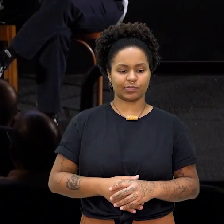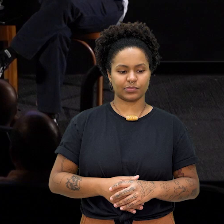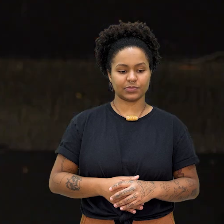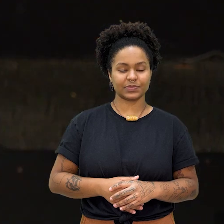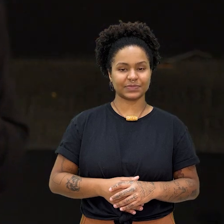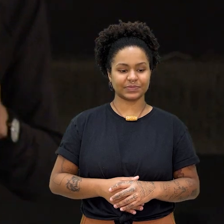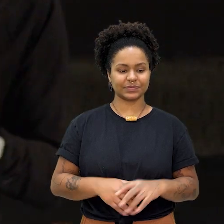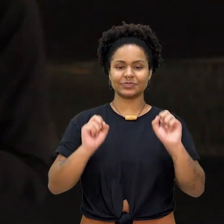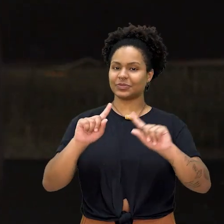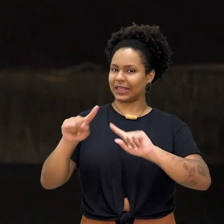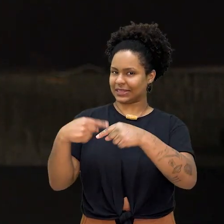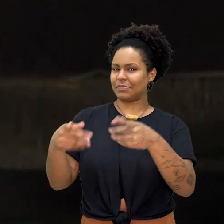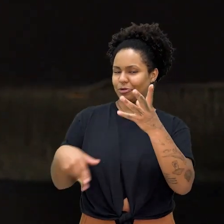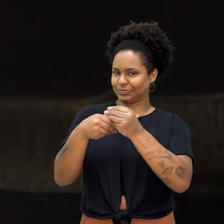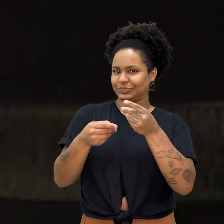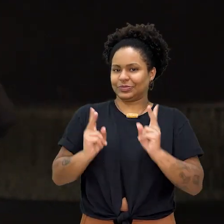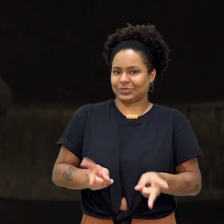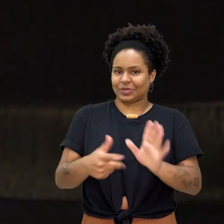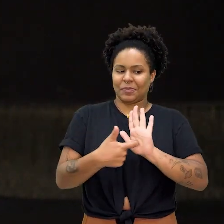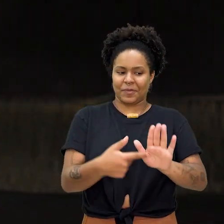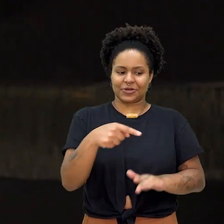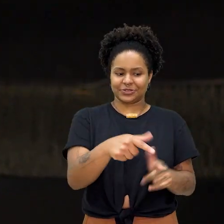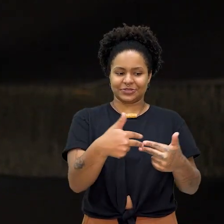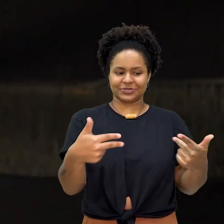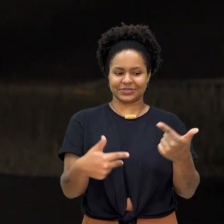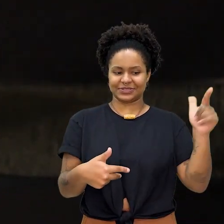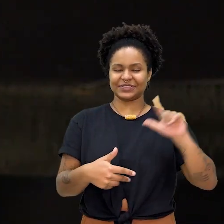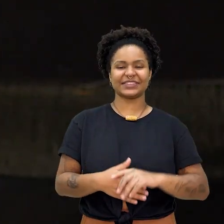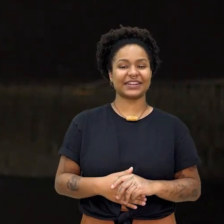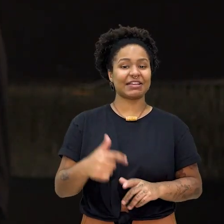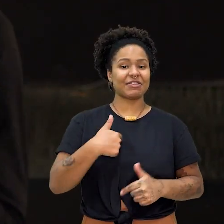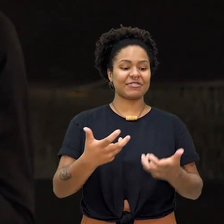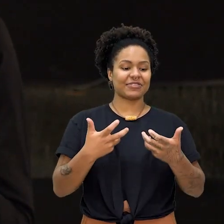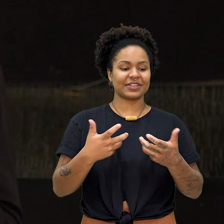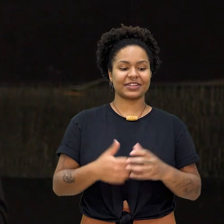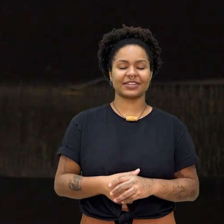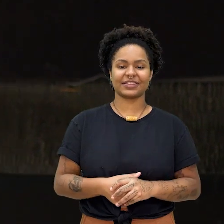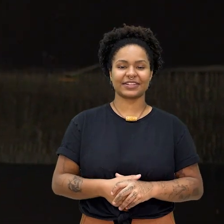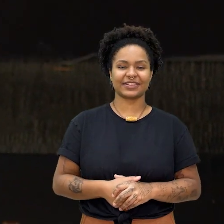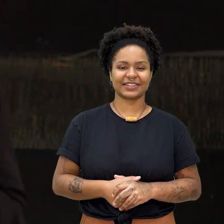Tá bom, daqui a pouco eu mostro isso aqui. Só queria...